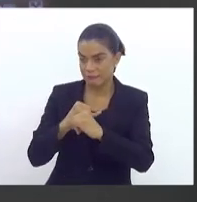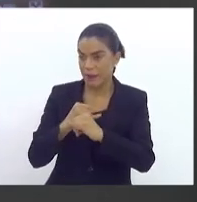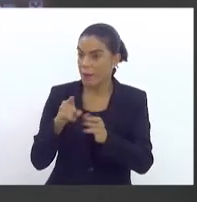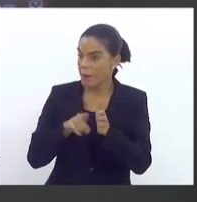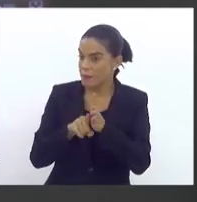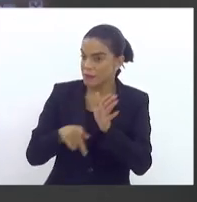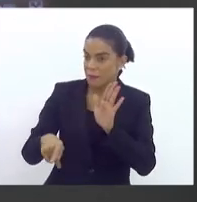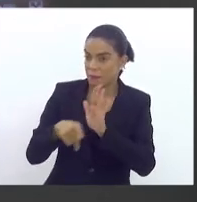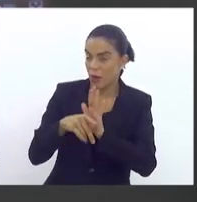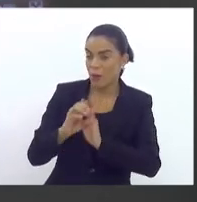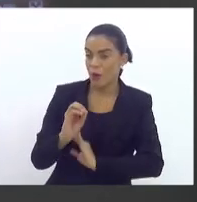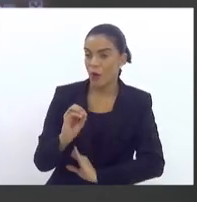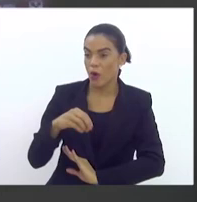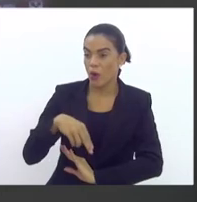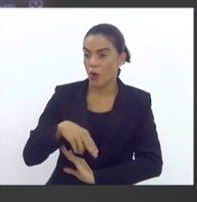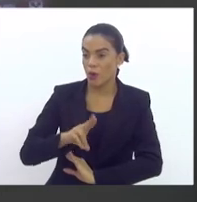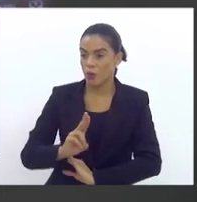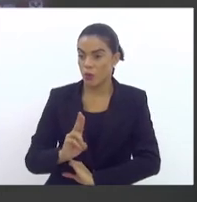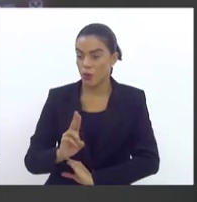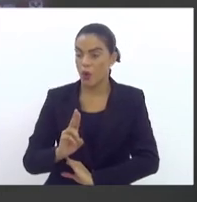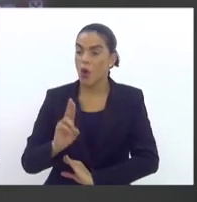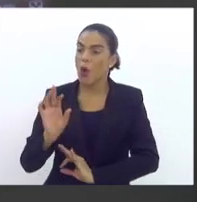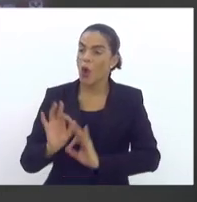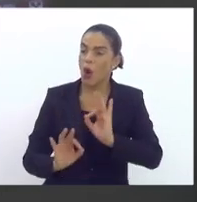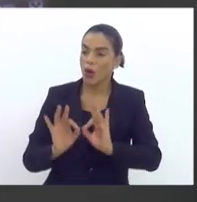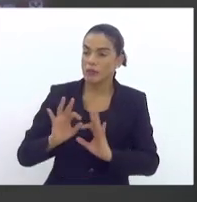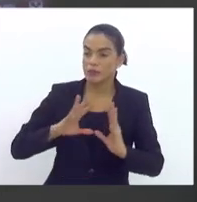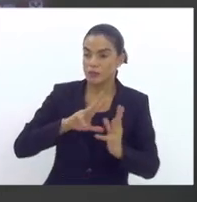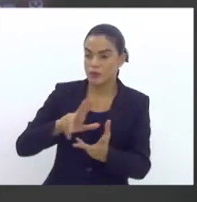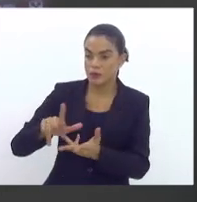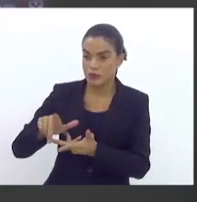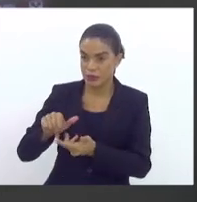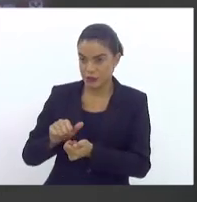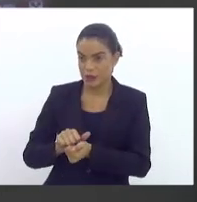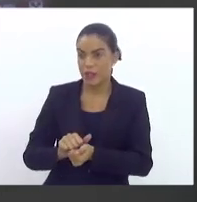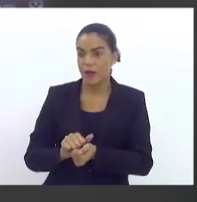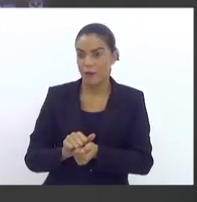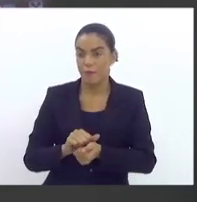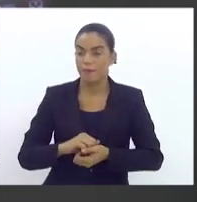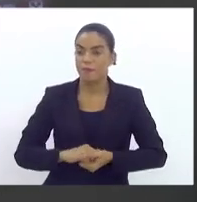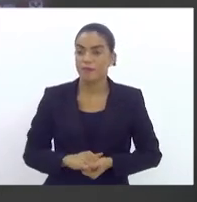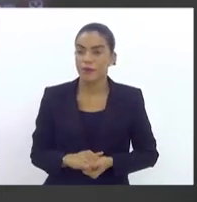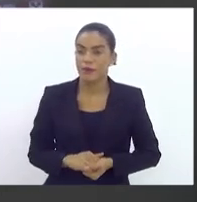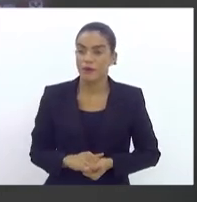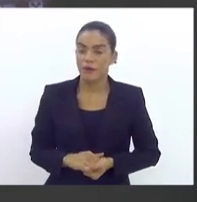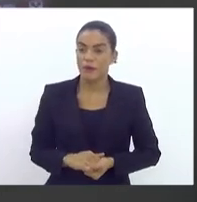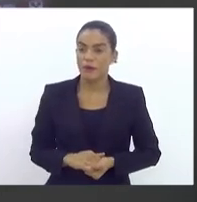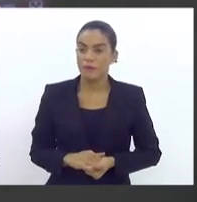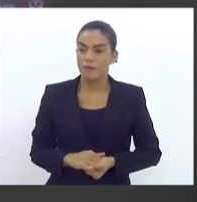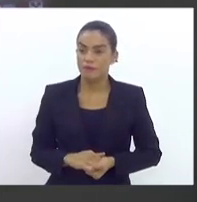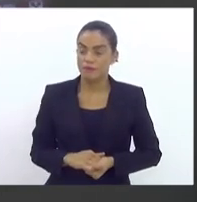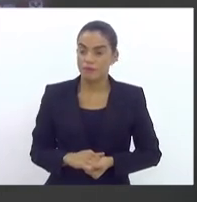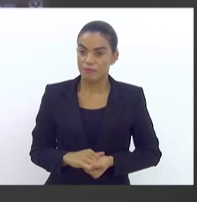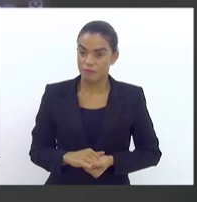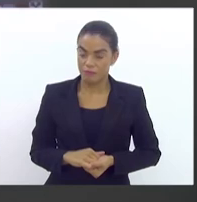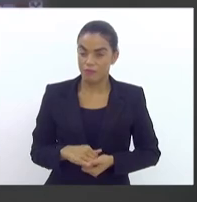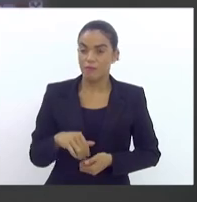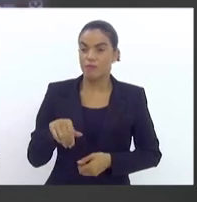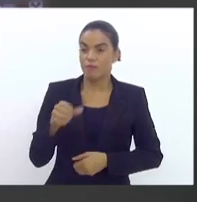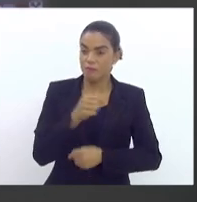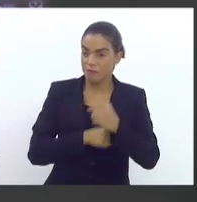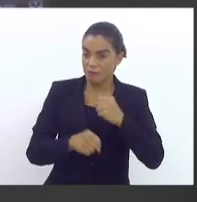ONU e tudo eu faço referência material disponível para siões para os senhores do ano passado também